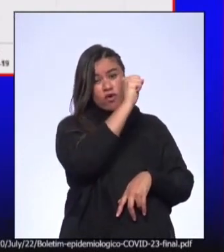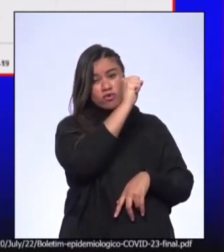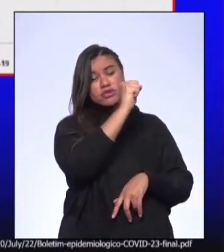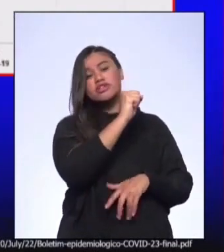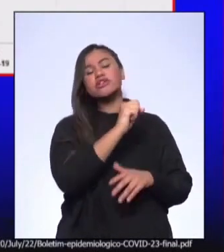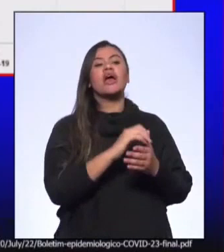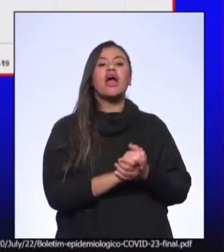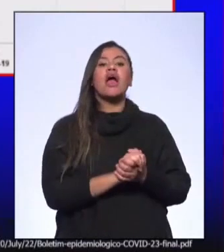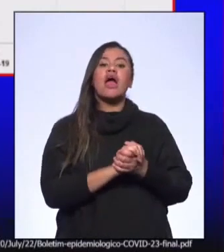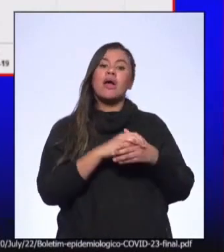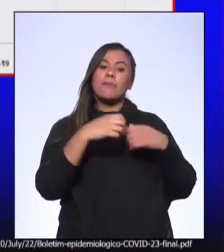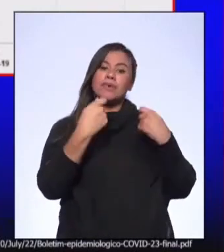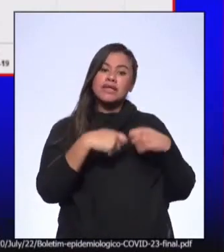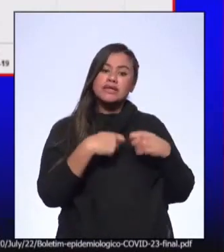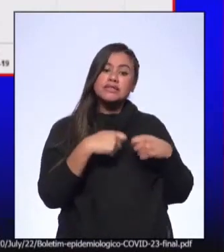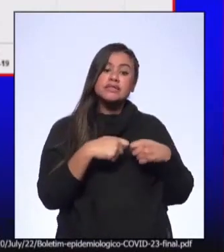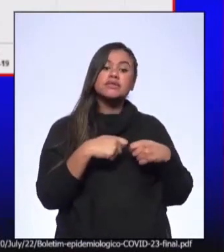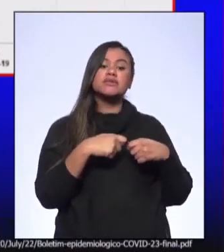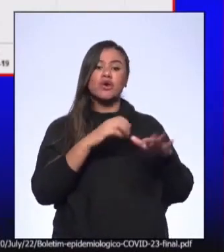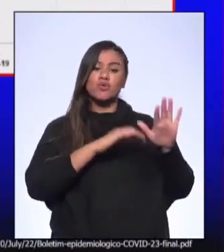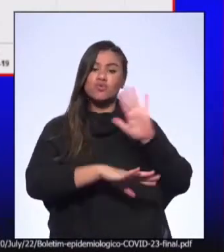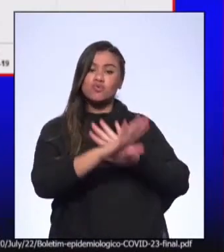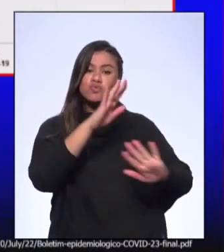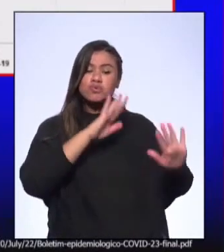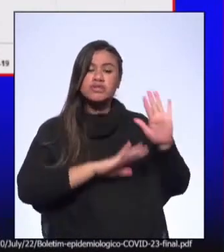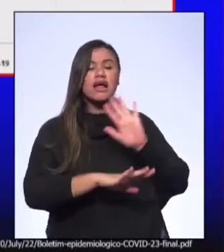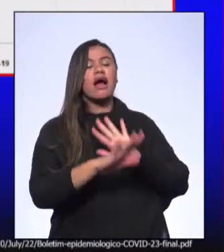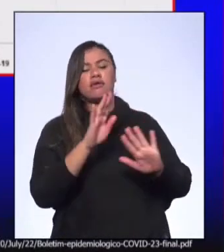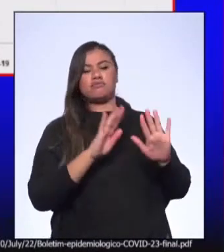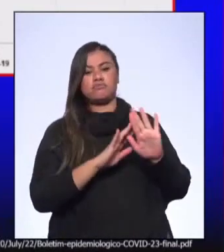de medicamentos para asma, de maneira regular.